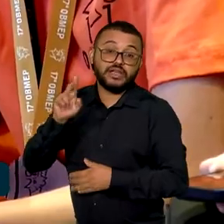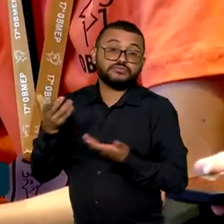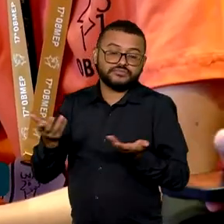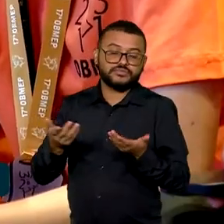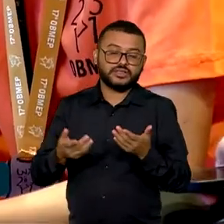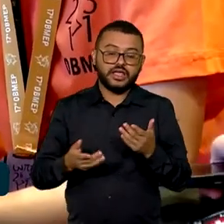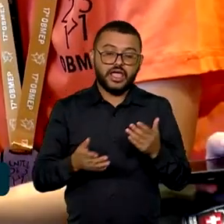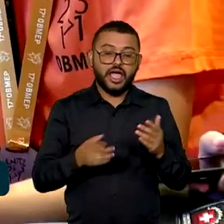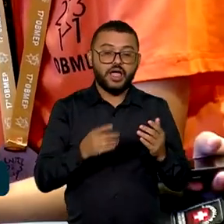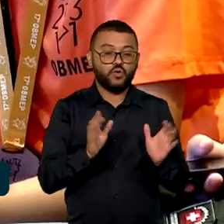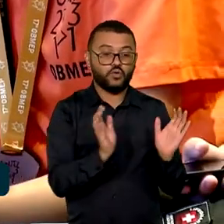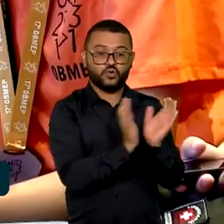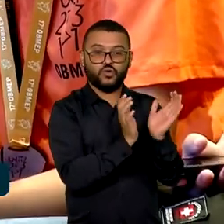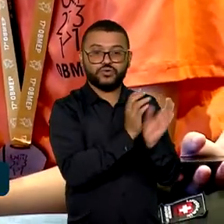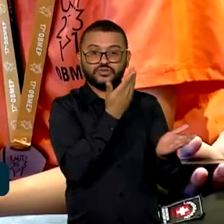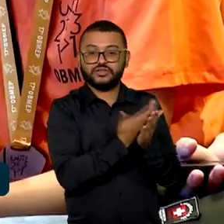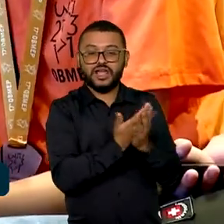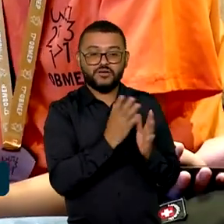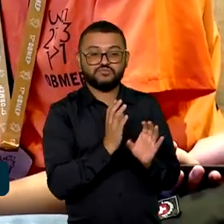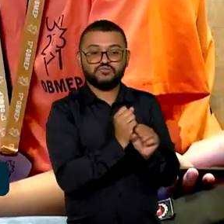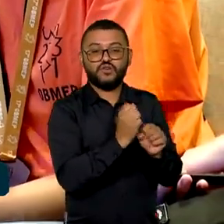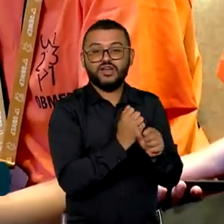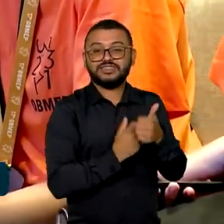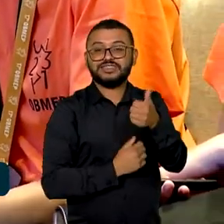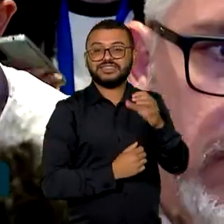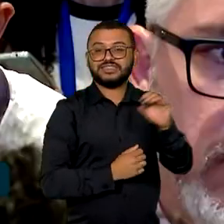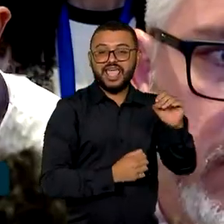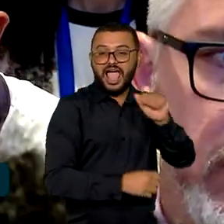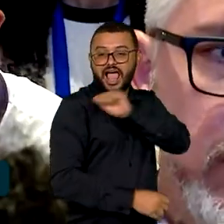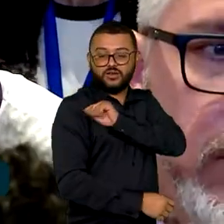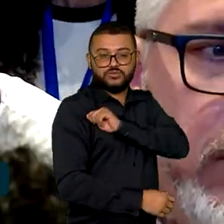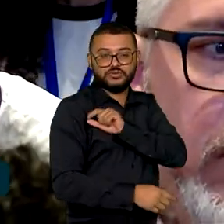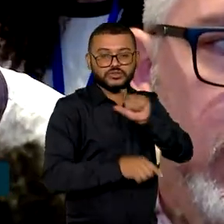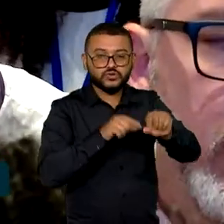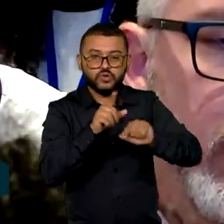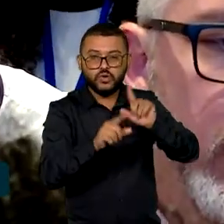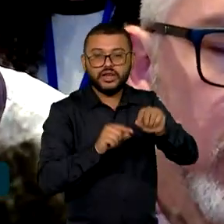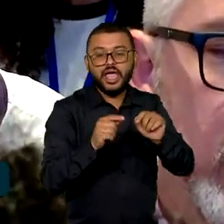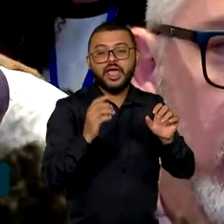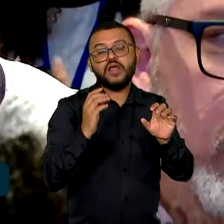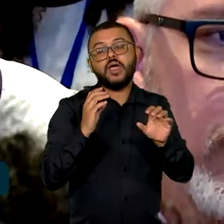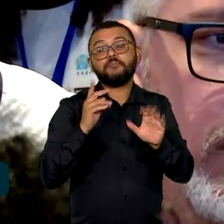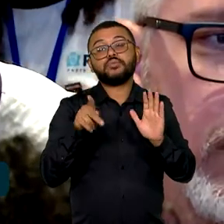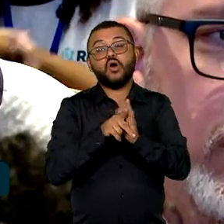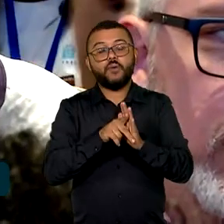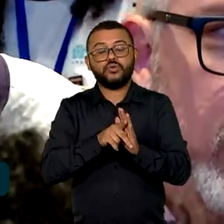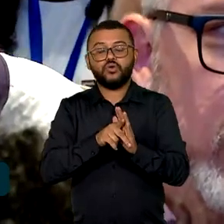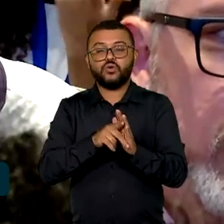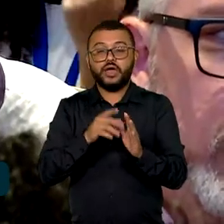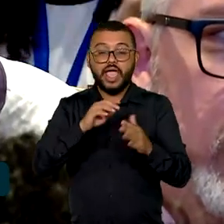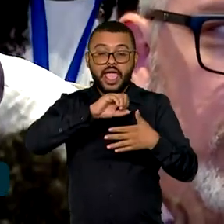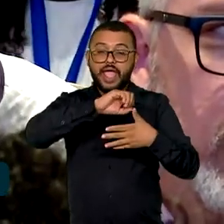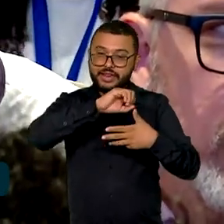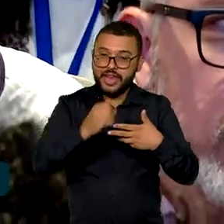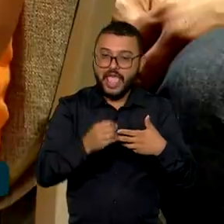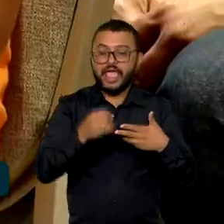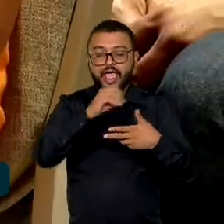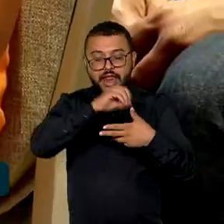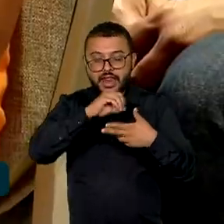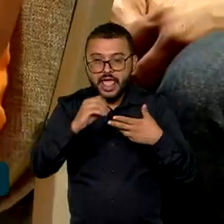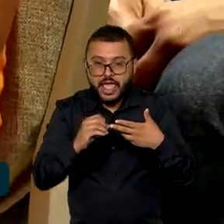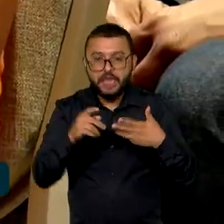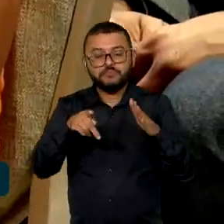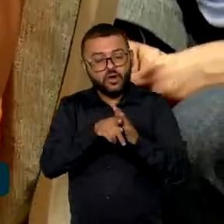de matemática do INPA terá 100 vagas. O processo de seleção vai utilizar as notas do Enem e também vai reservar vagas